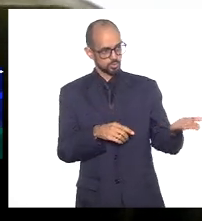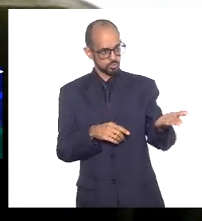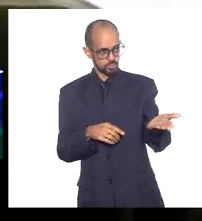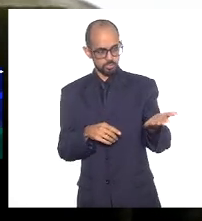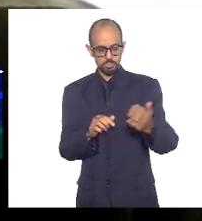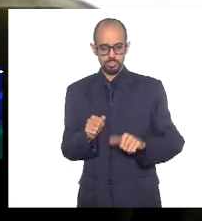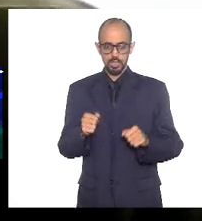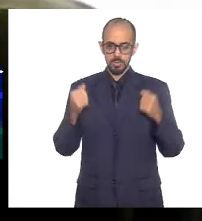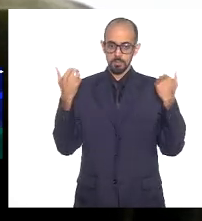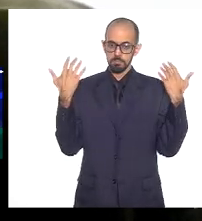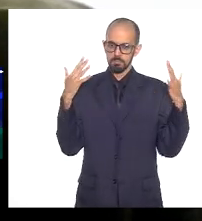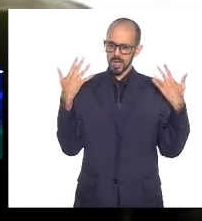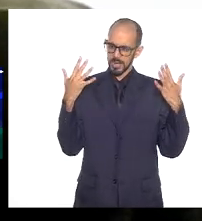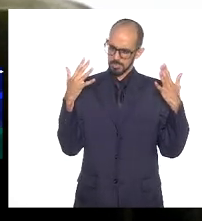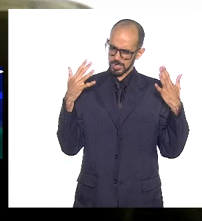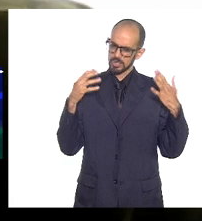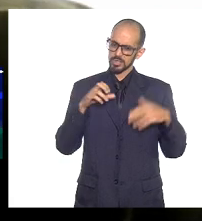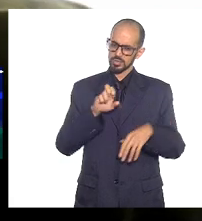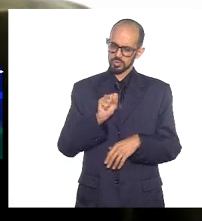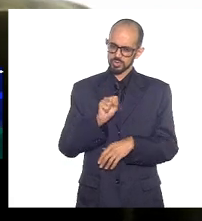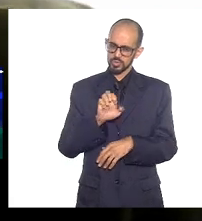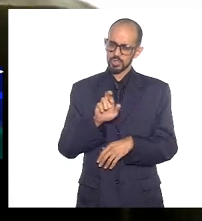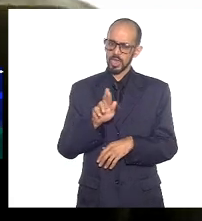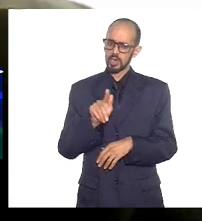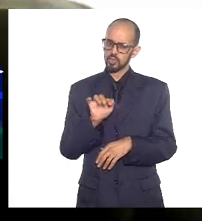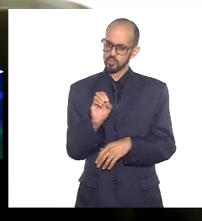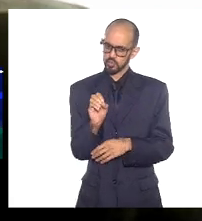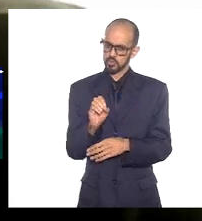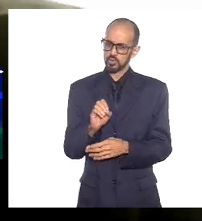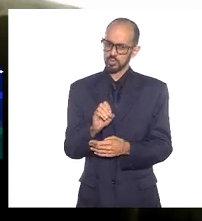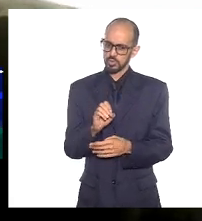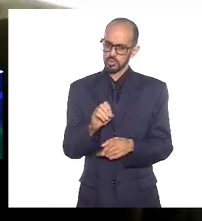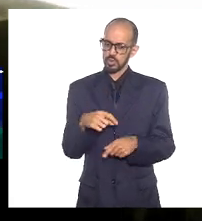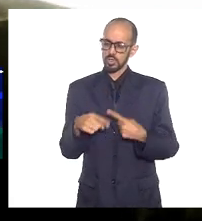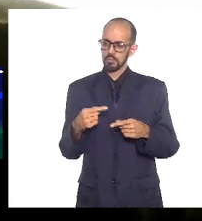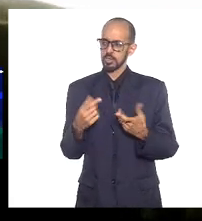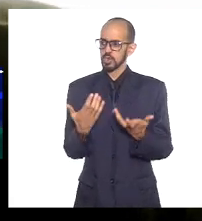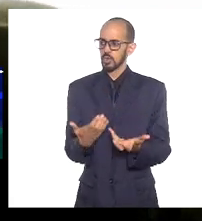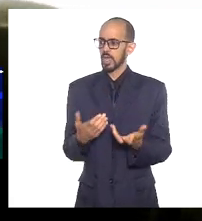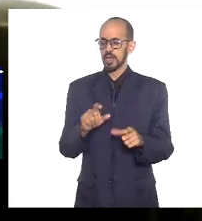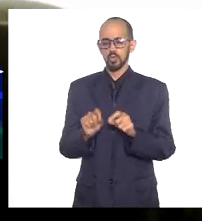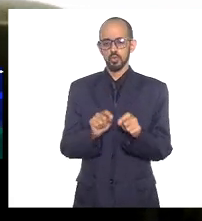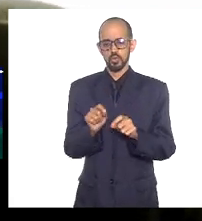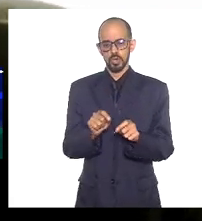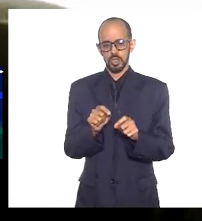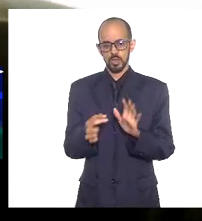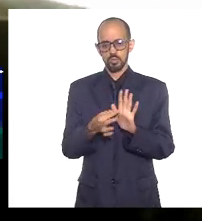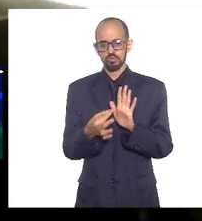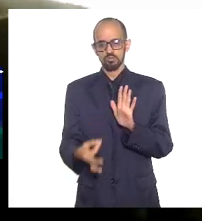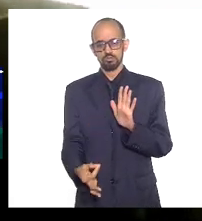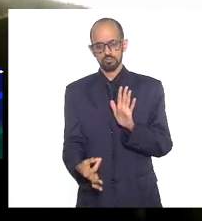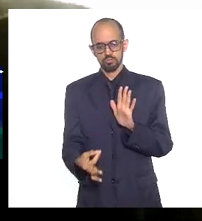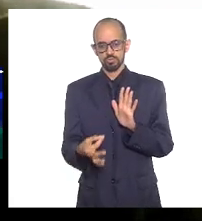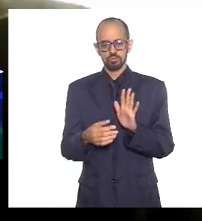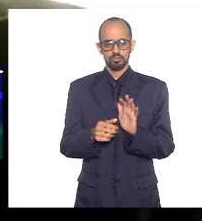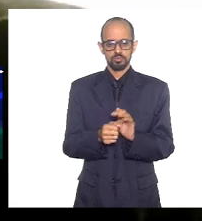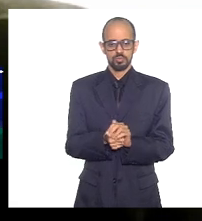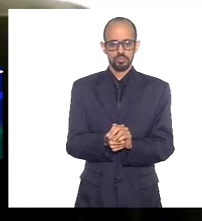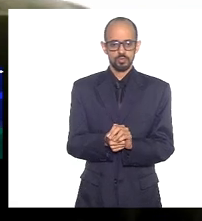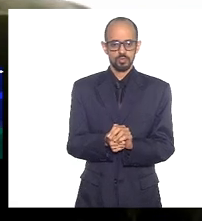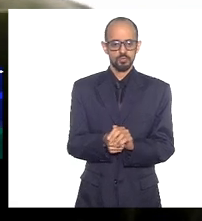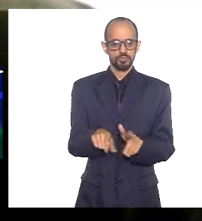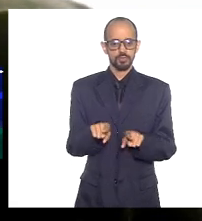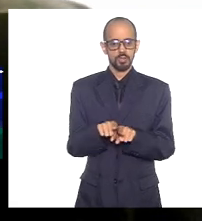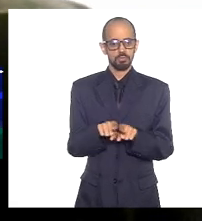primeiro eu queria parabenizar o Sérgio Fernandes. Depois, queria fazer um comentário até